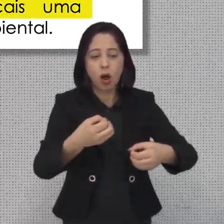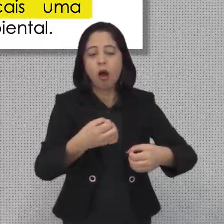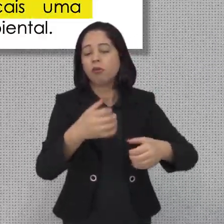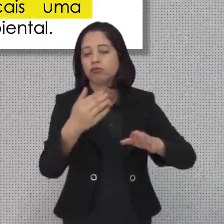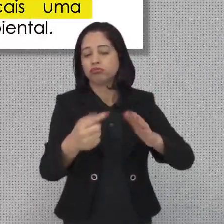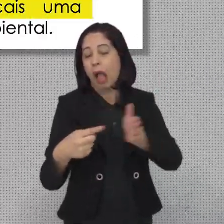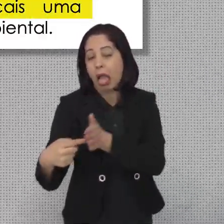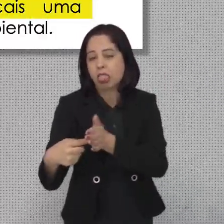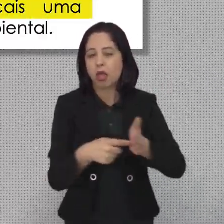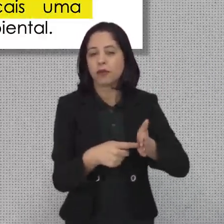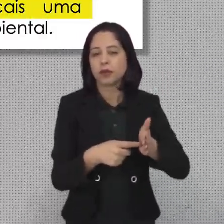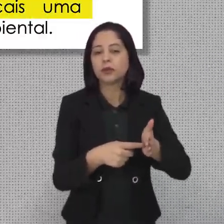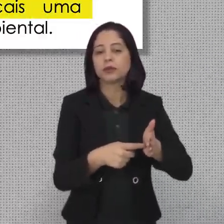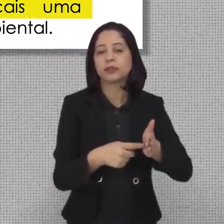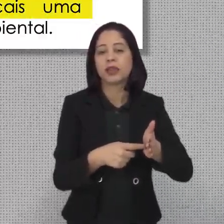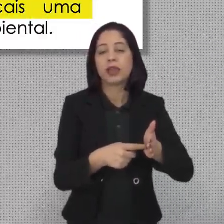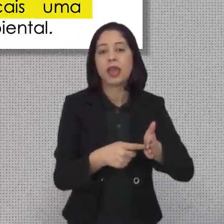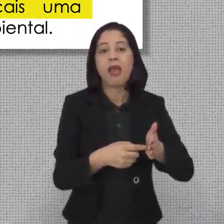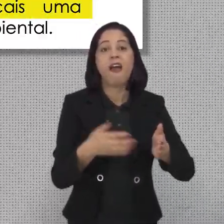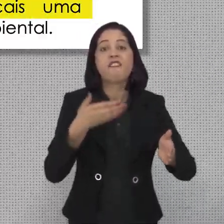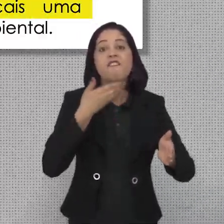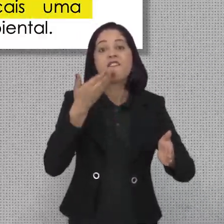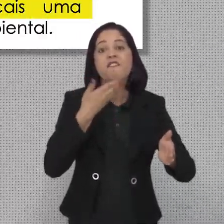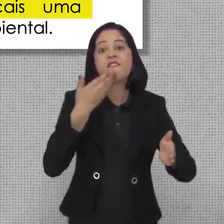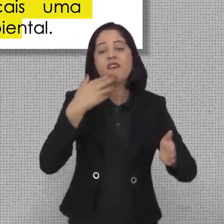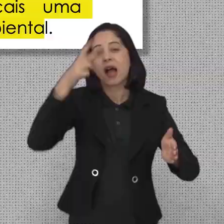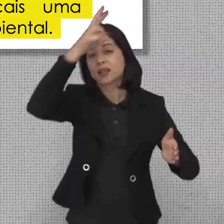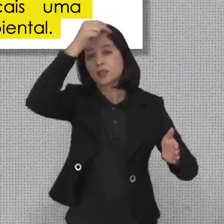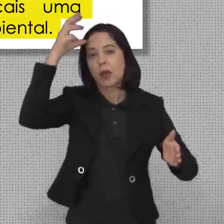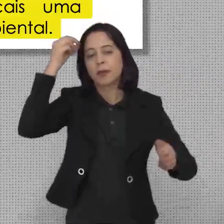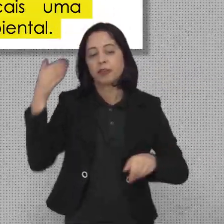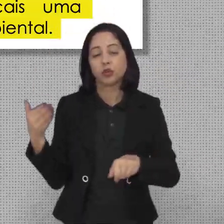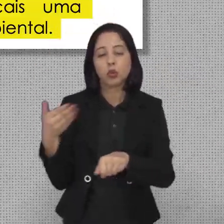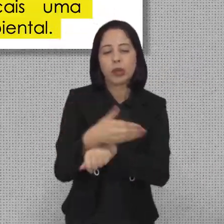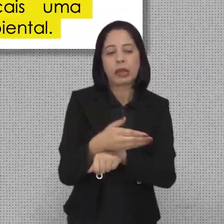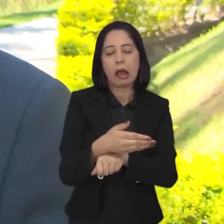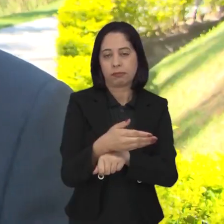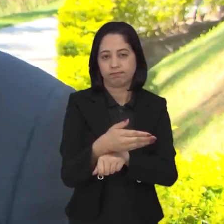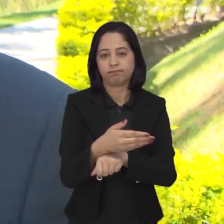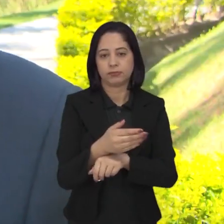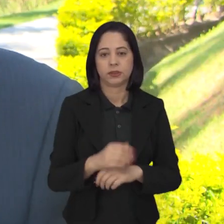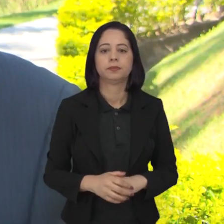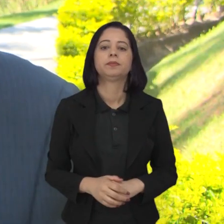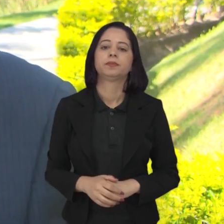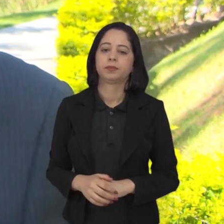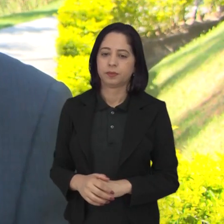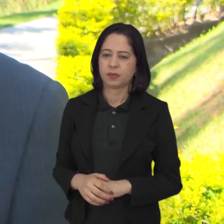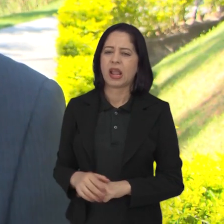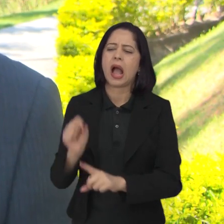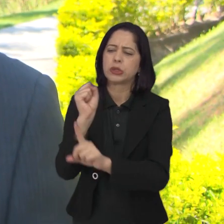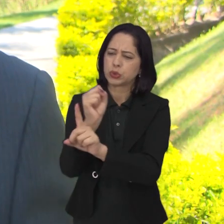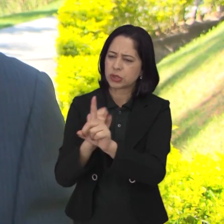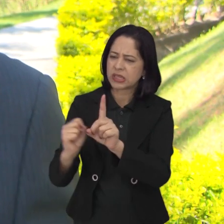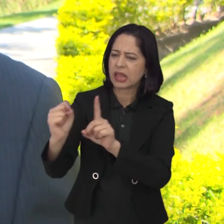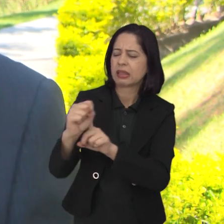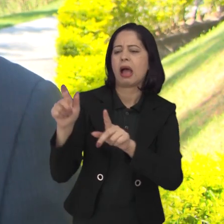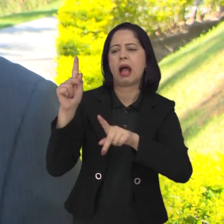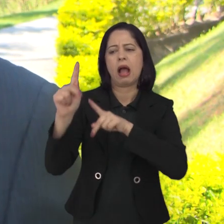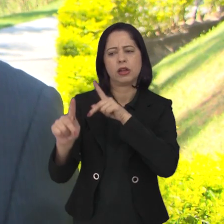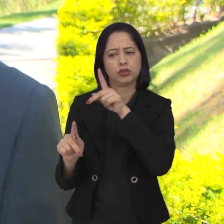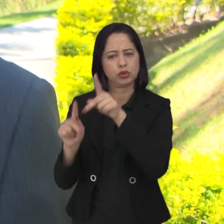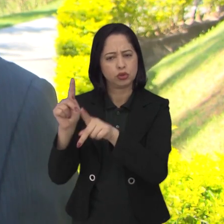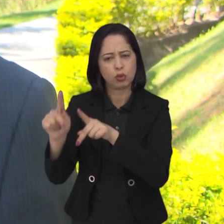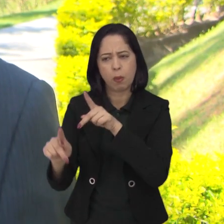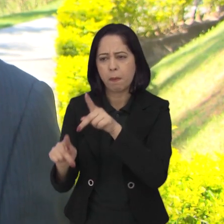fiscais uma identificação mais rápida do descumprimento da legislação. E, obviamente, a sociedade